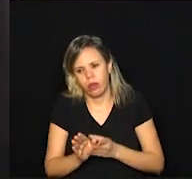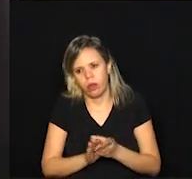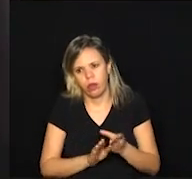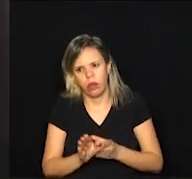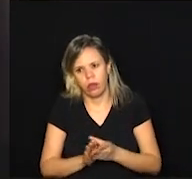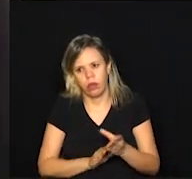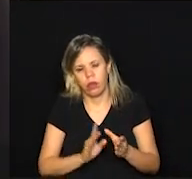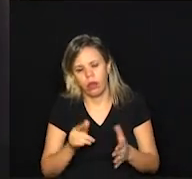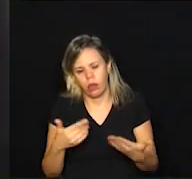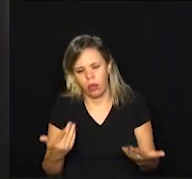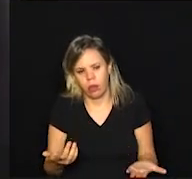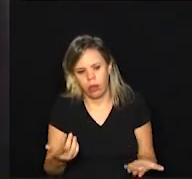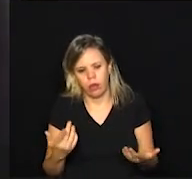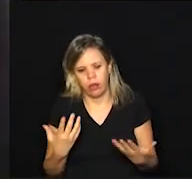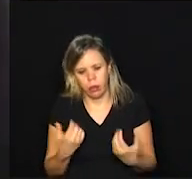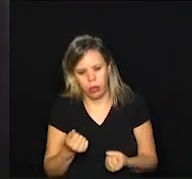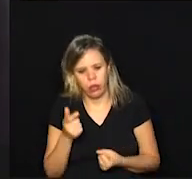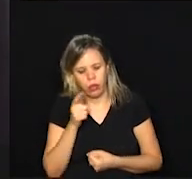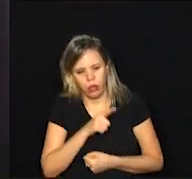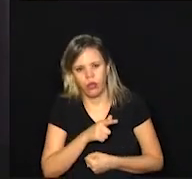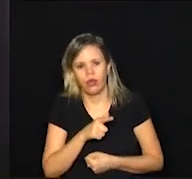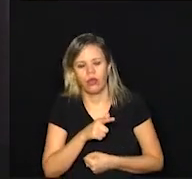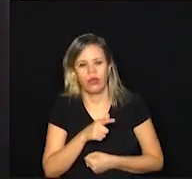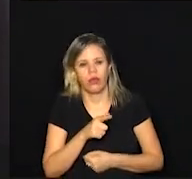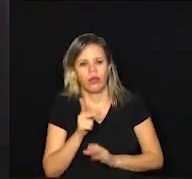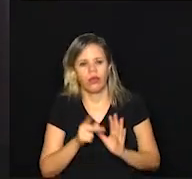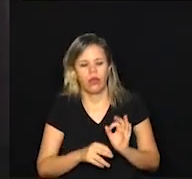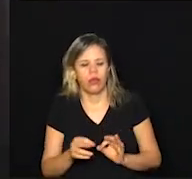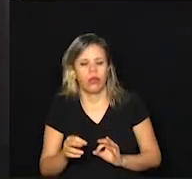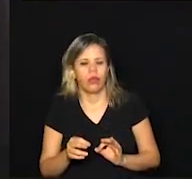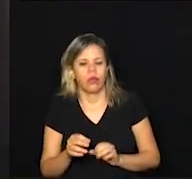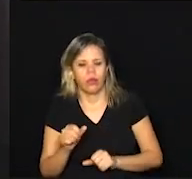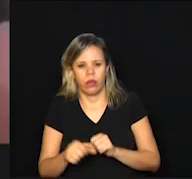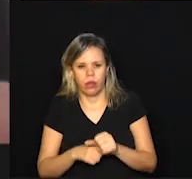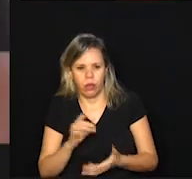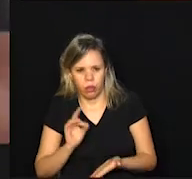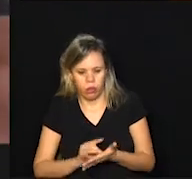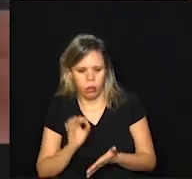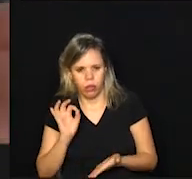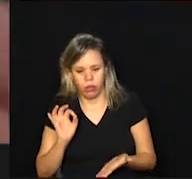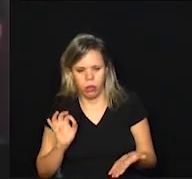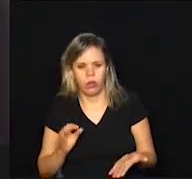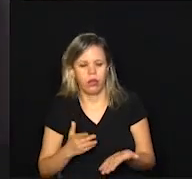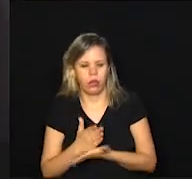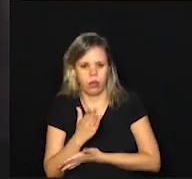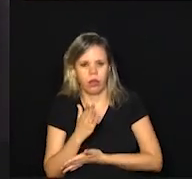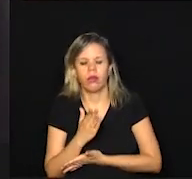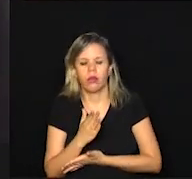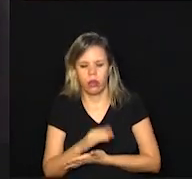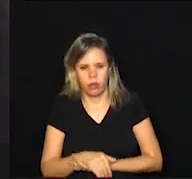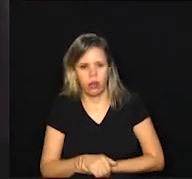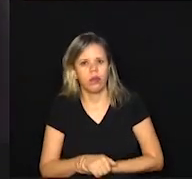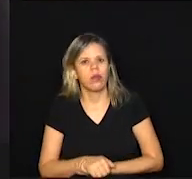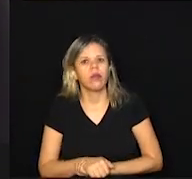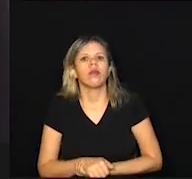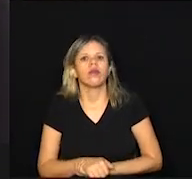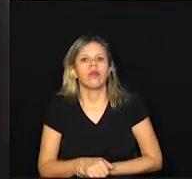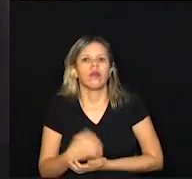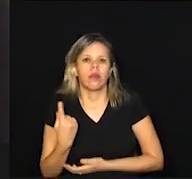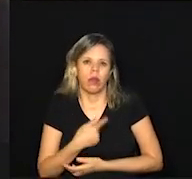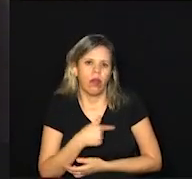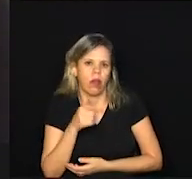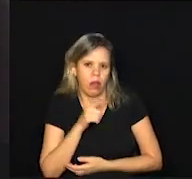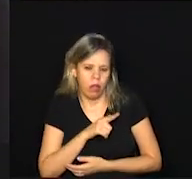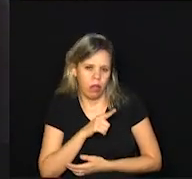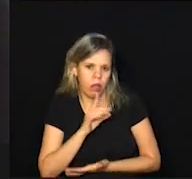e que é dessa forma que nós vamos conseguir então que esse plano se torne realidade se torne efetivo e que a gente